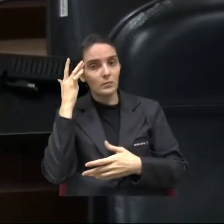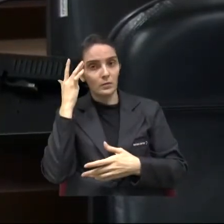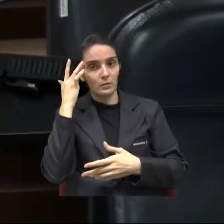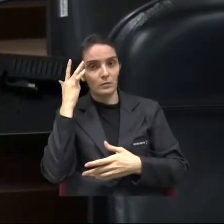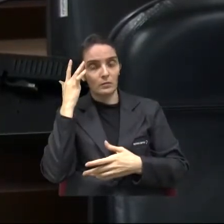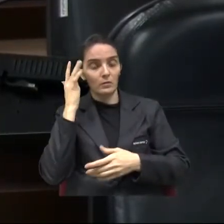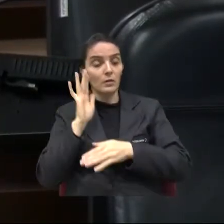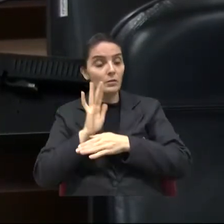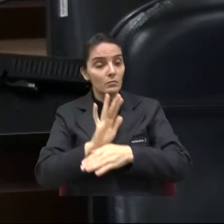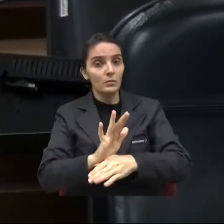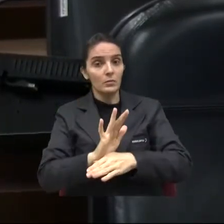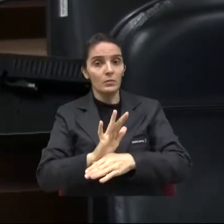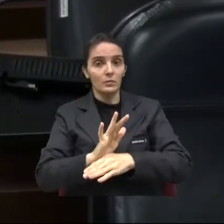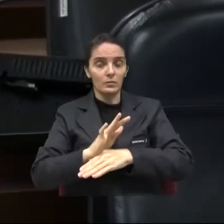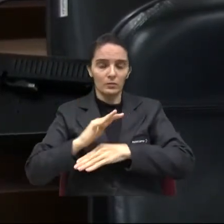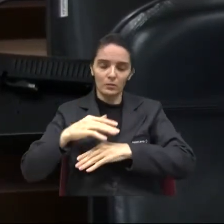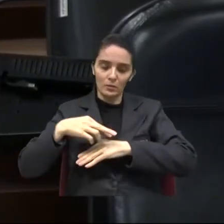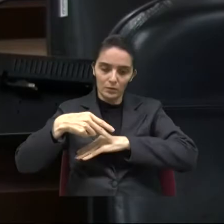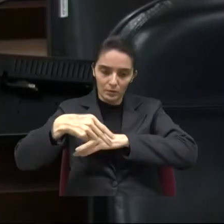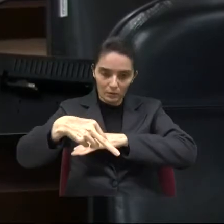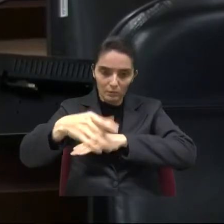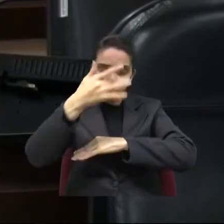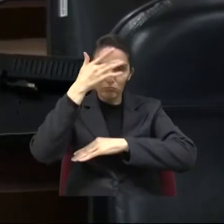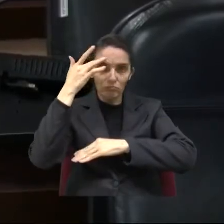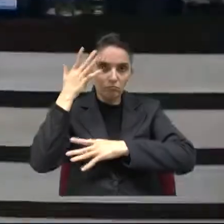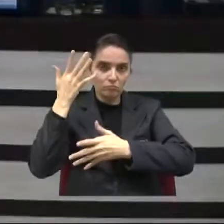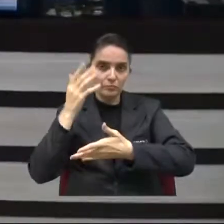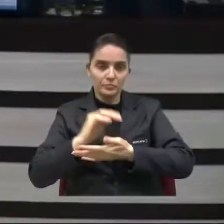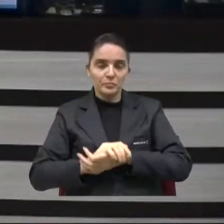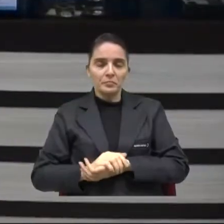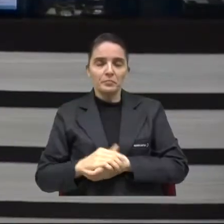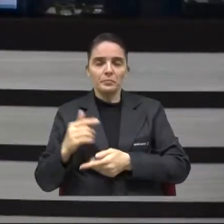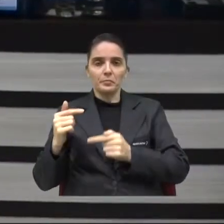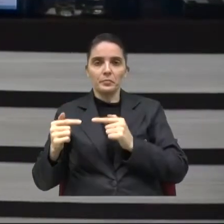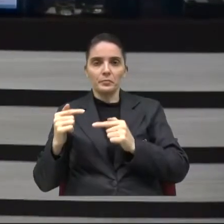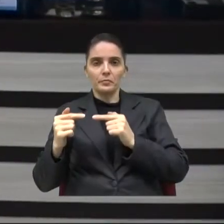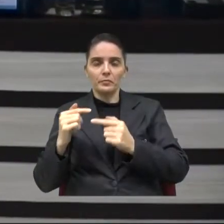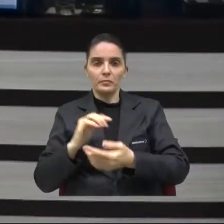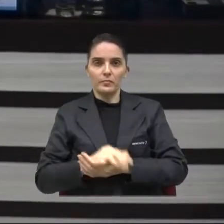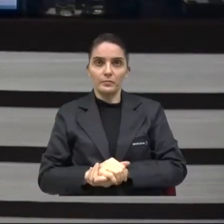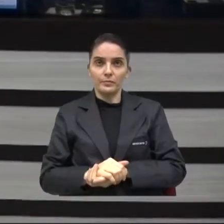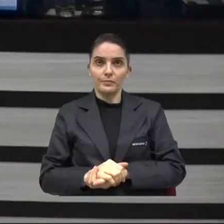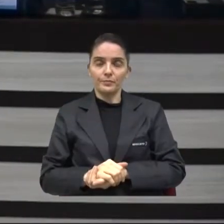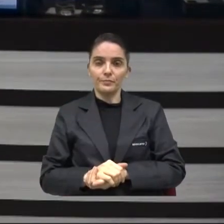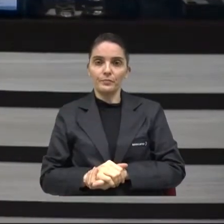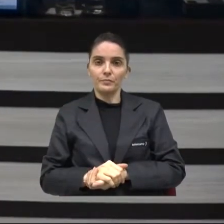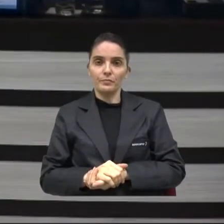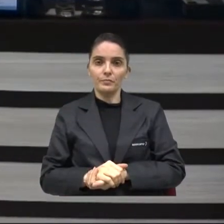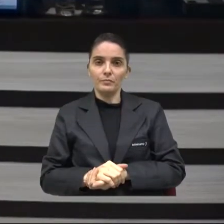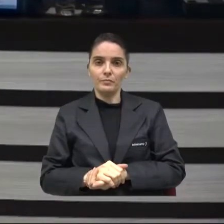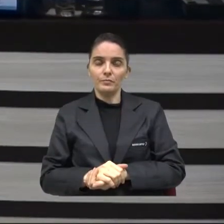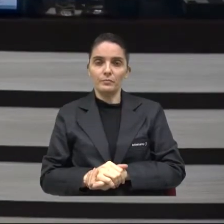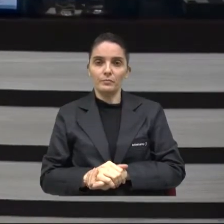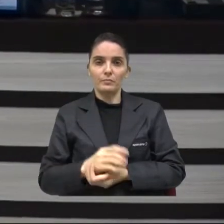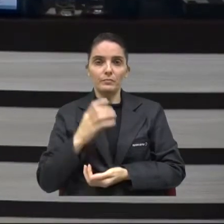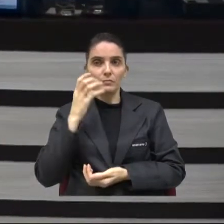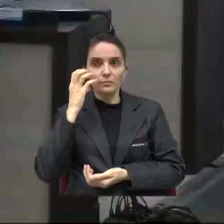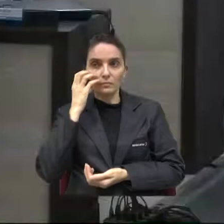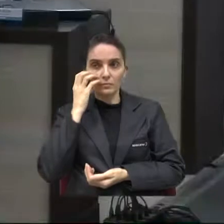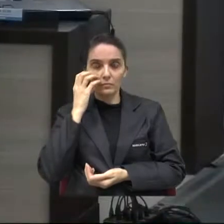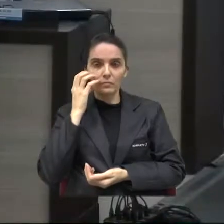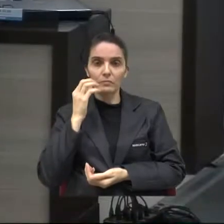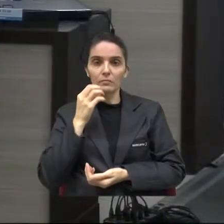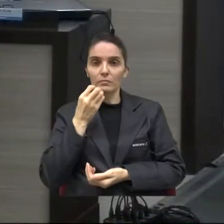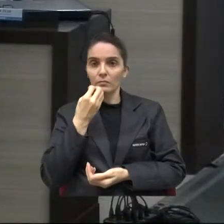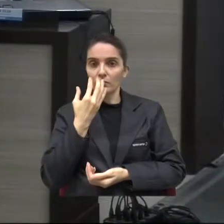trânsito para auxiliá-los. Muito obrigada. Continua a discussão. Eu quero, senhor presidente. A palavra, vereador Marcelo Rossi. Boa noite,